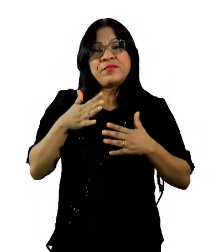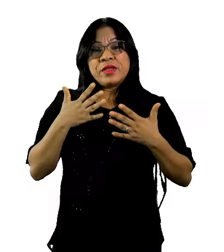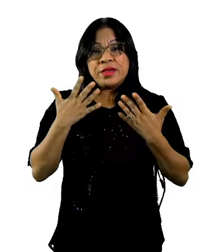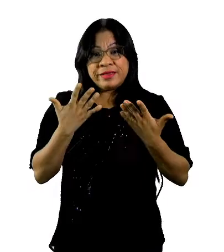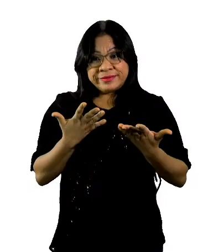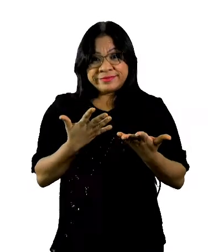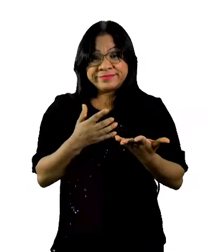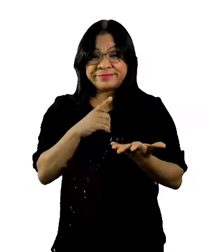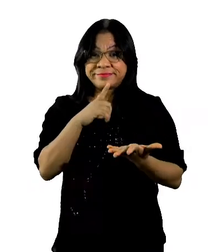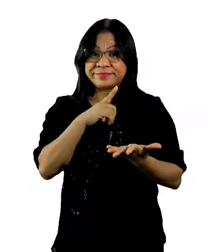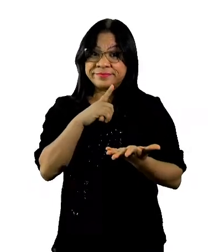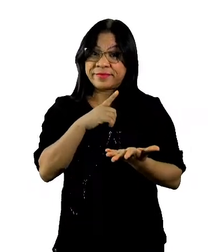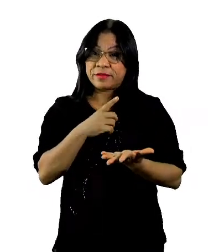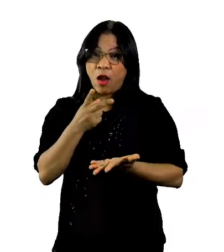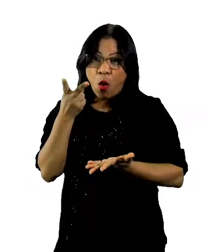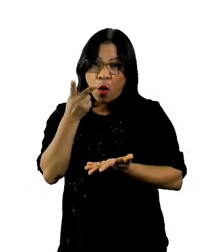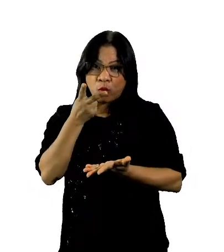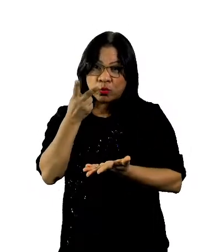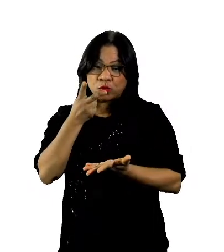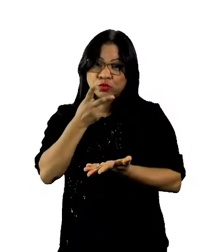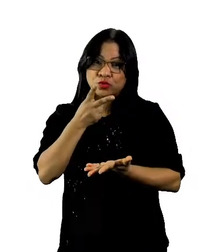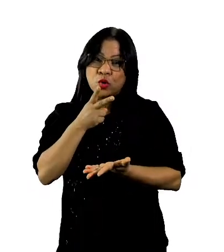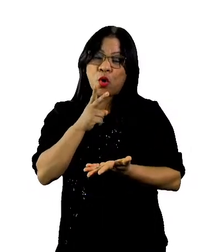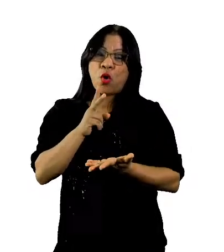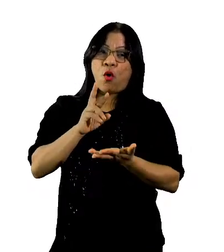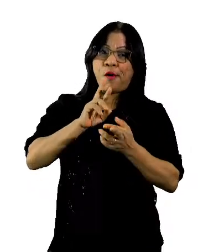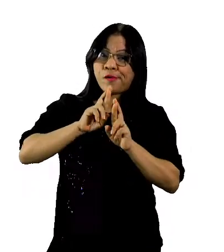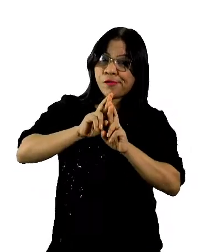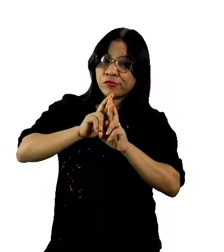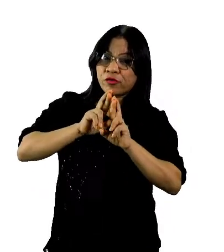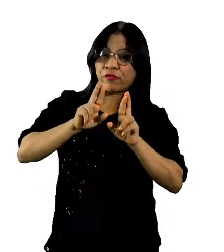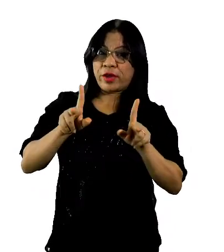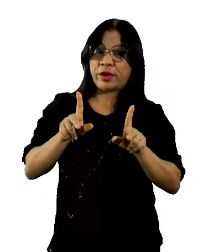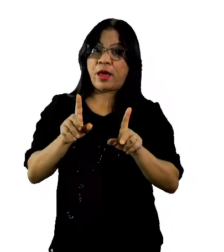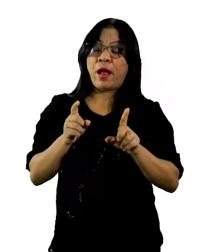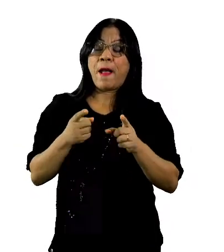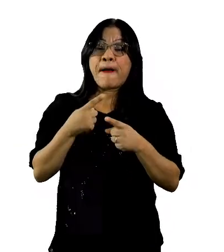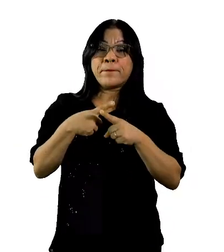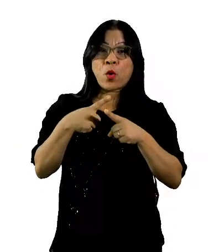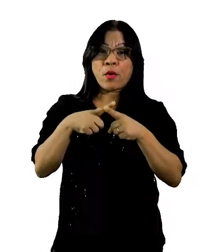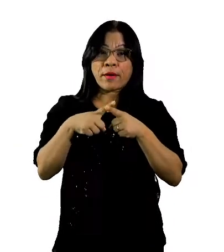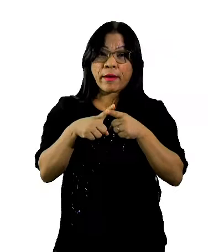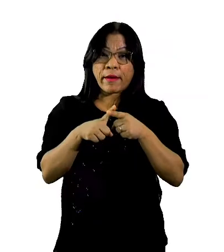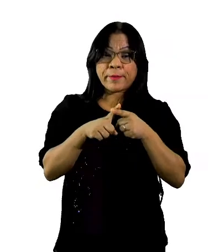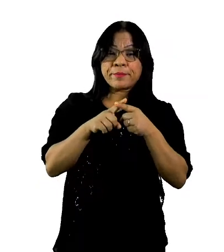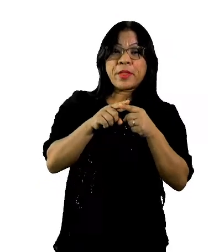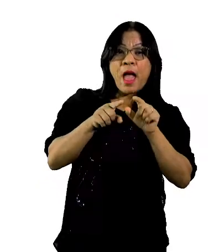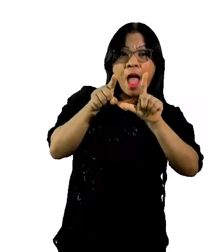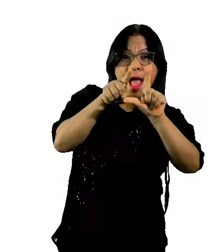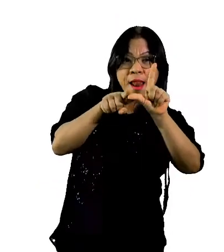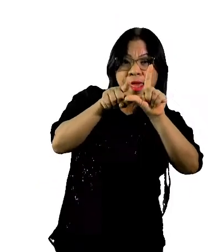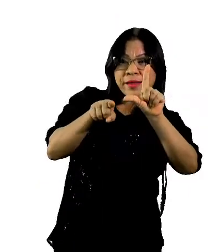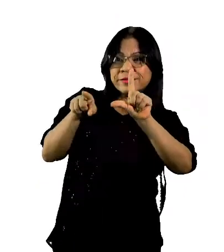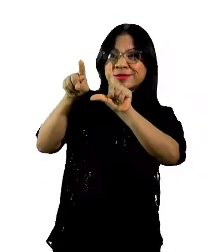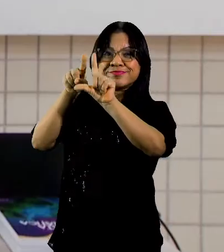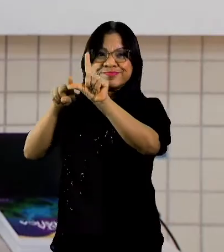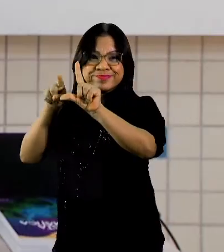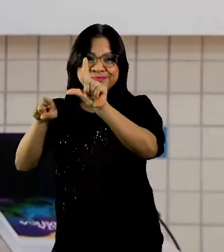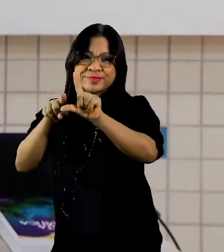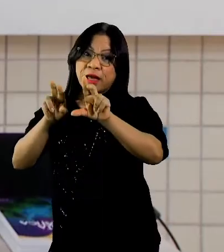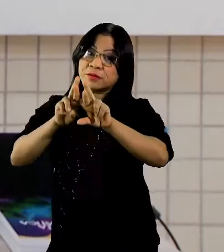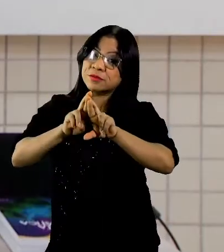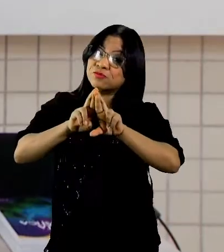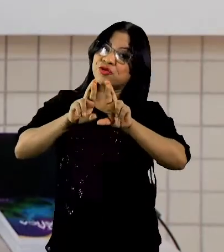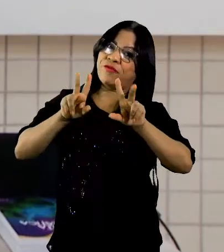y elevado ao quadrado. Ou seja, as partes literais desses dois monômios são diferentes, por mais